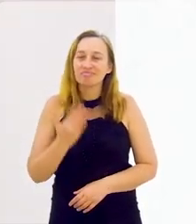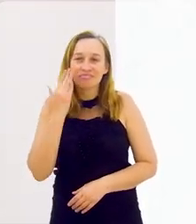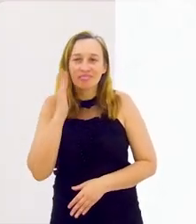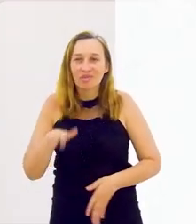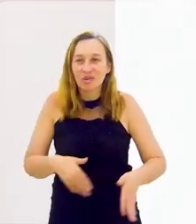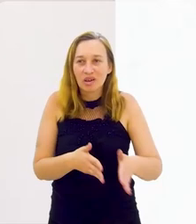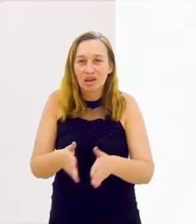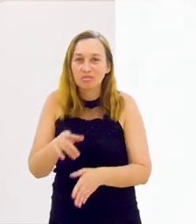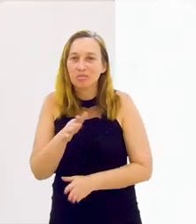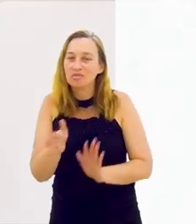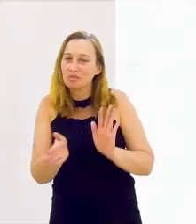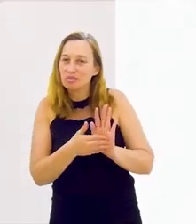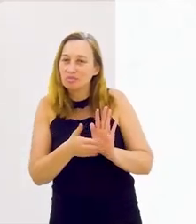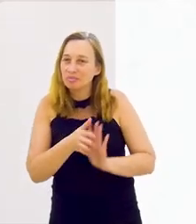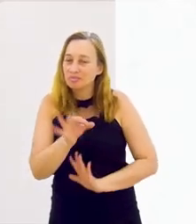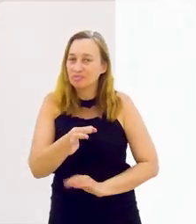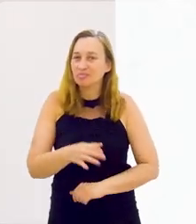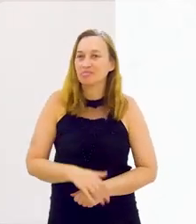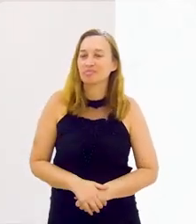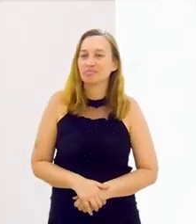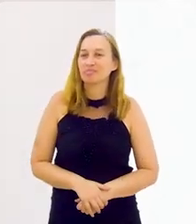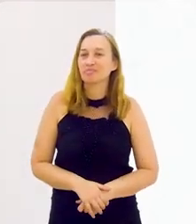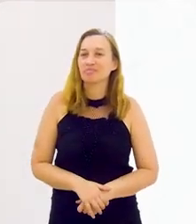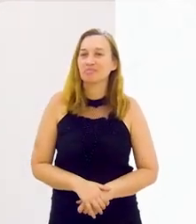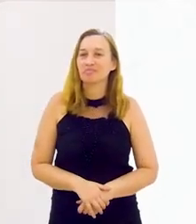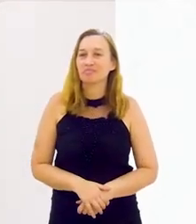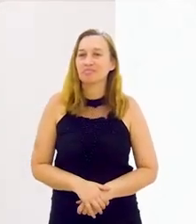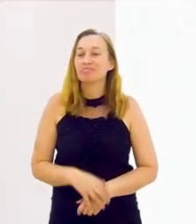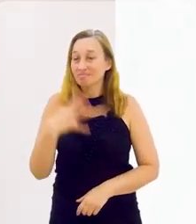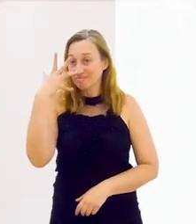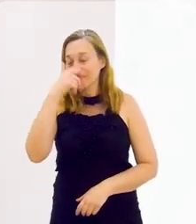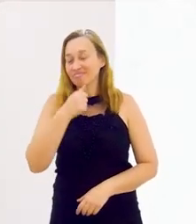entendeu, compreendeu o caminho que você estava propondo, assim, sabe?